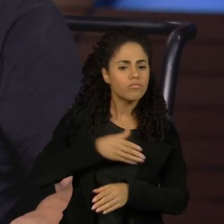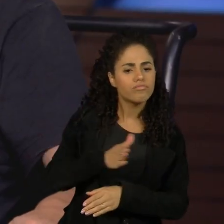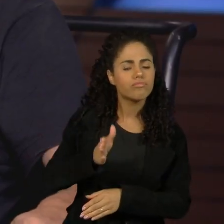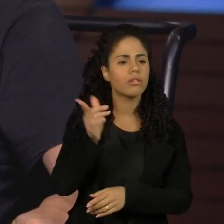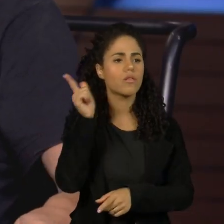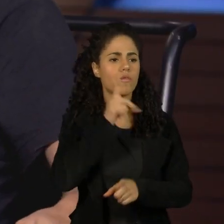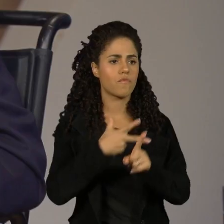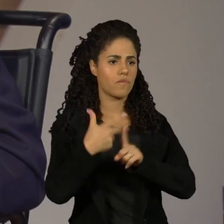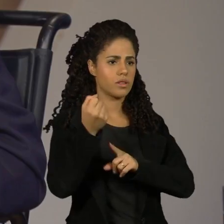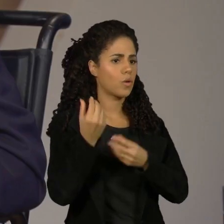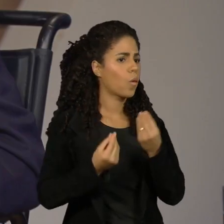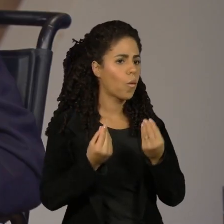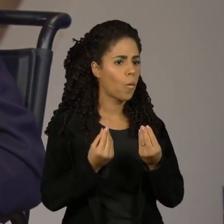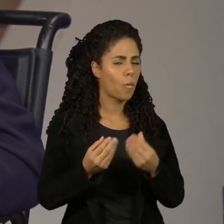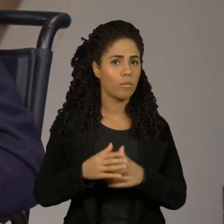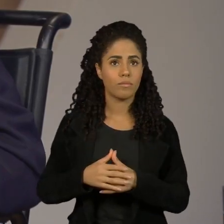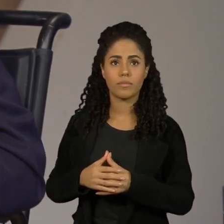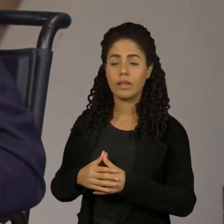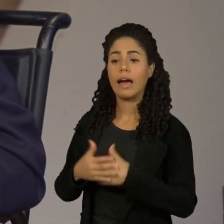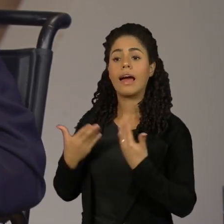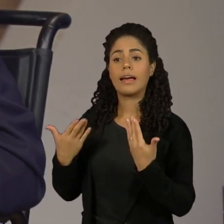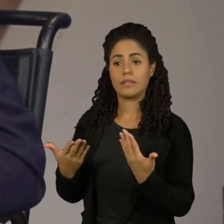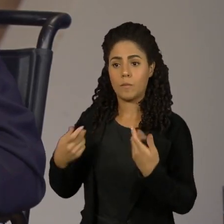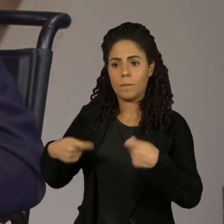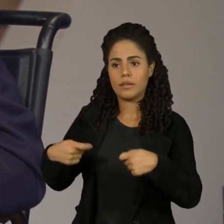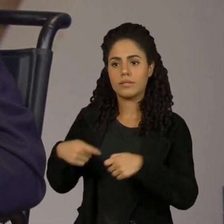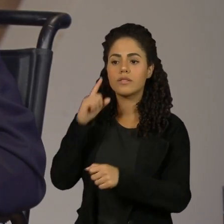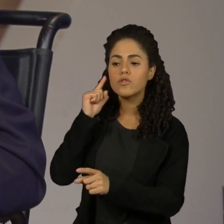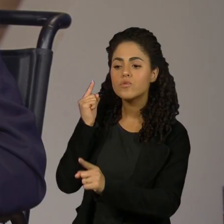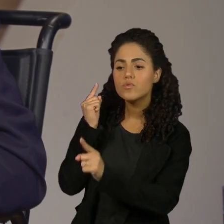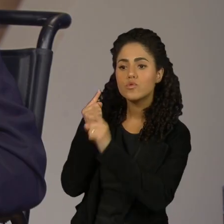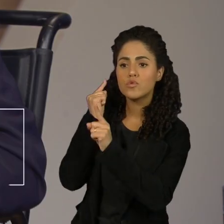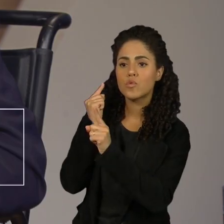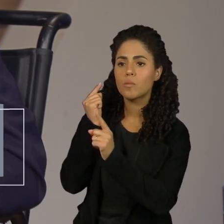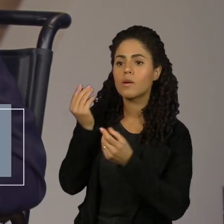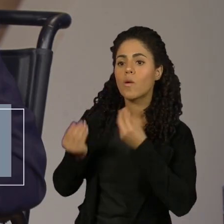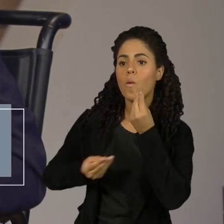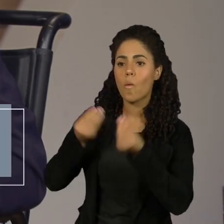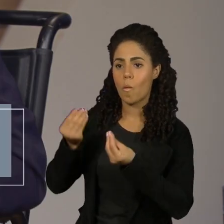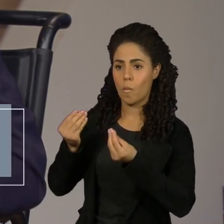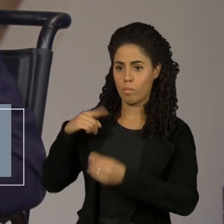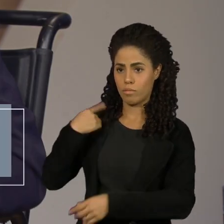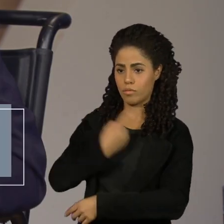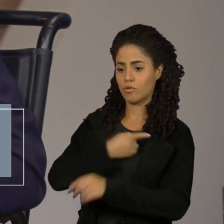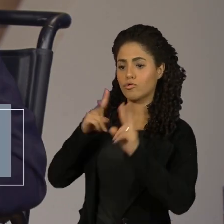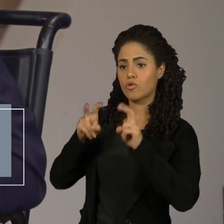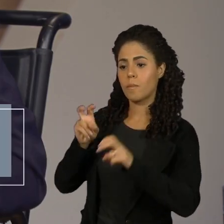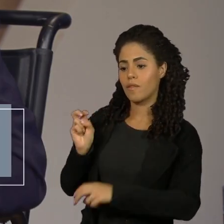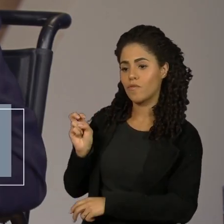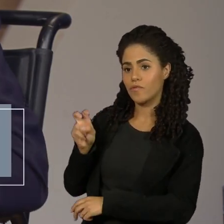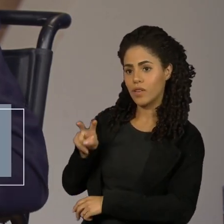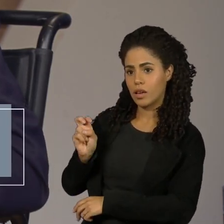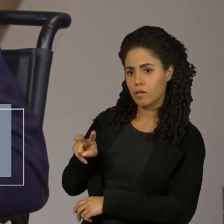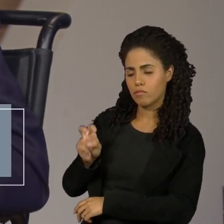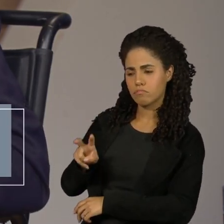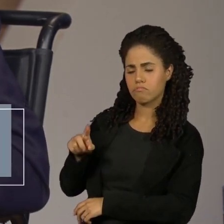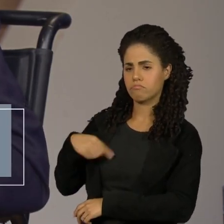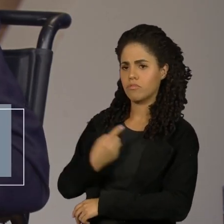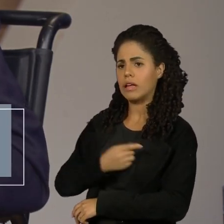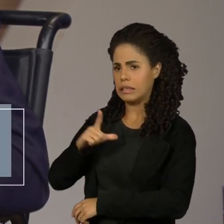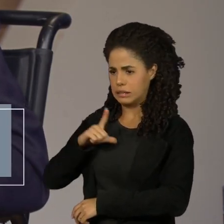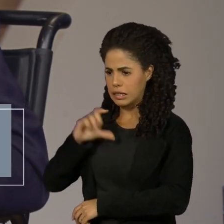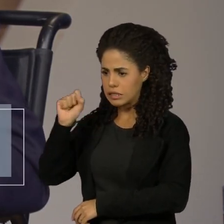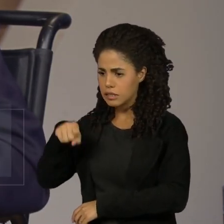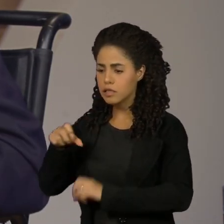efeitos? A gente tem que descobrir o status nosso com relação ao vírus, se a gente tem ou não